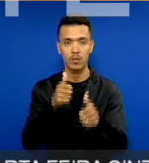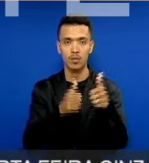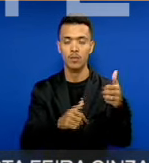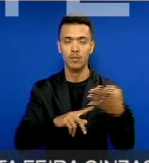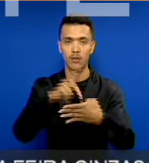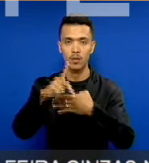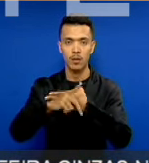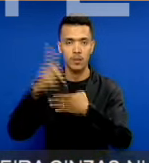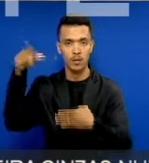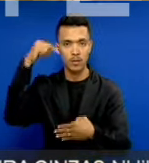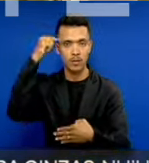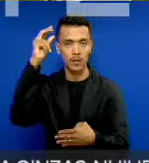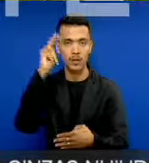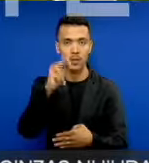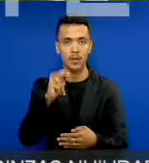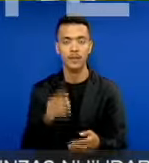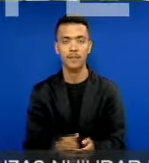Nian.